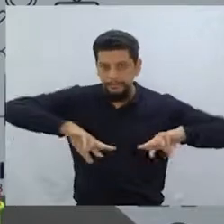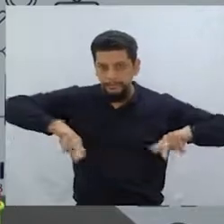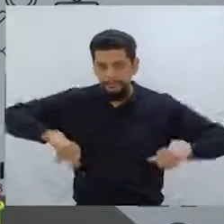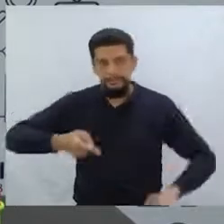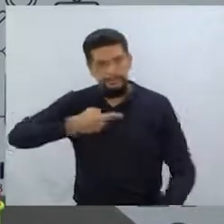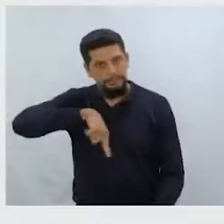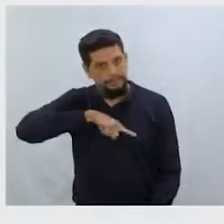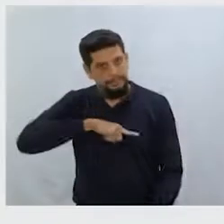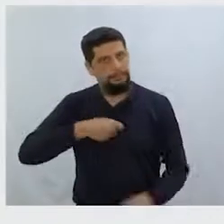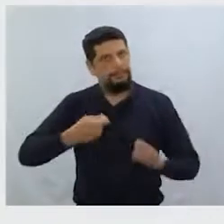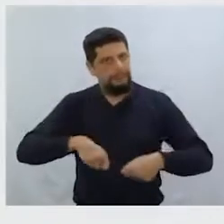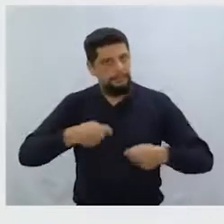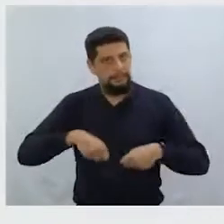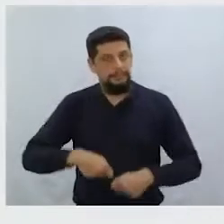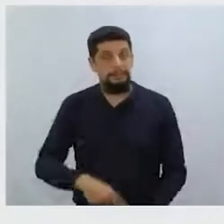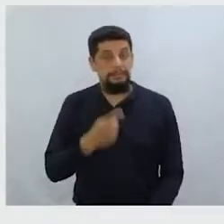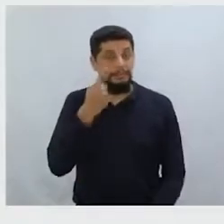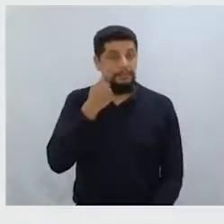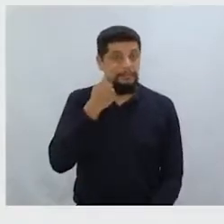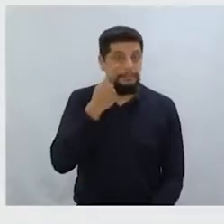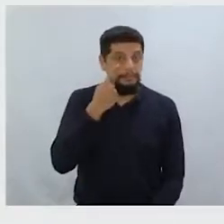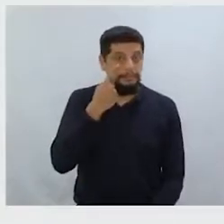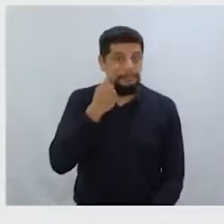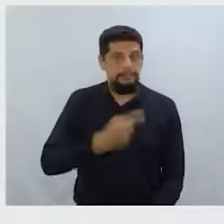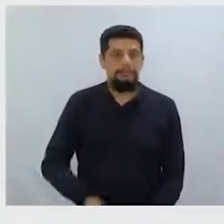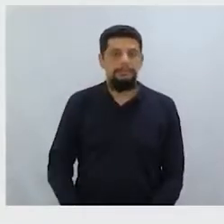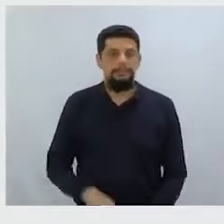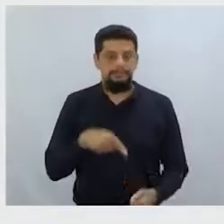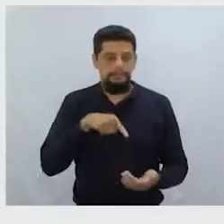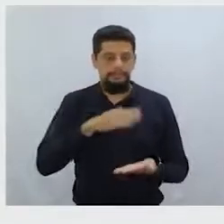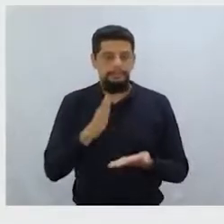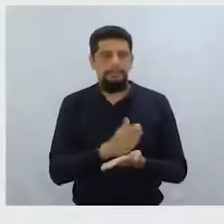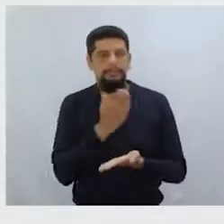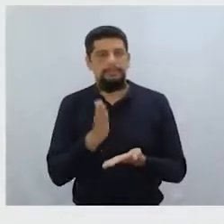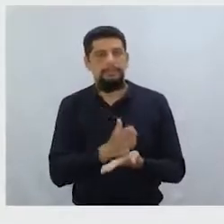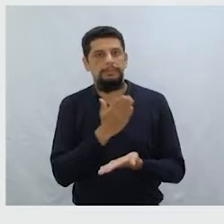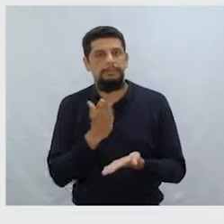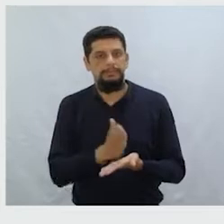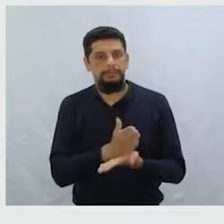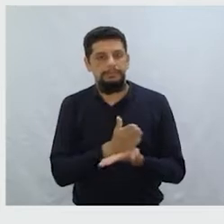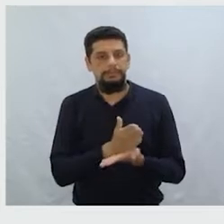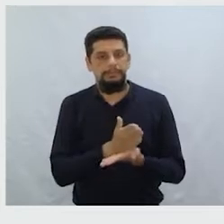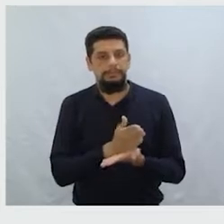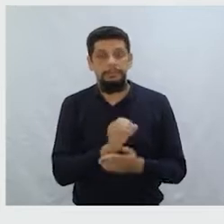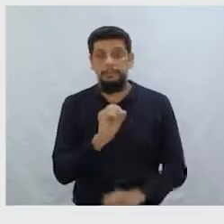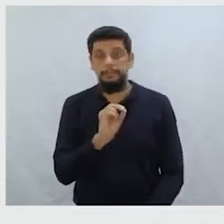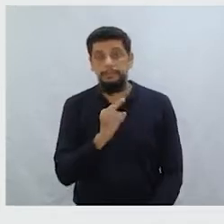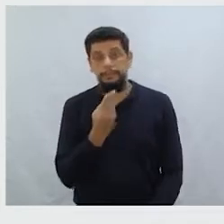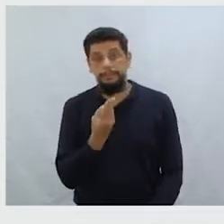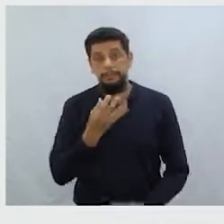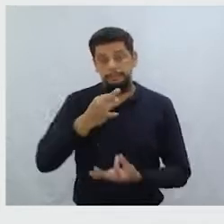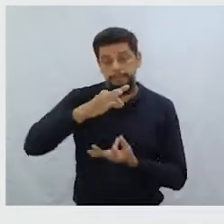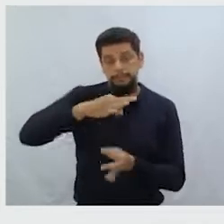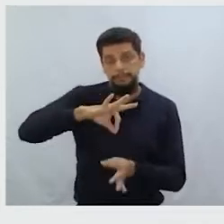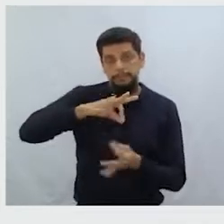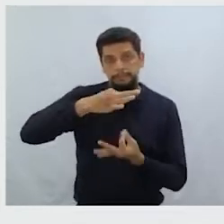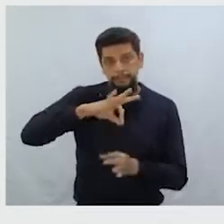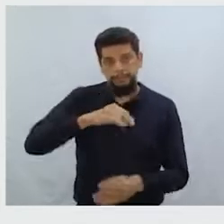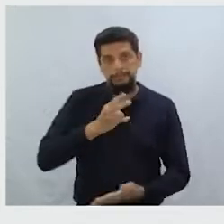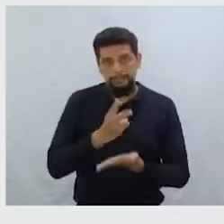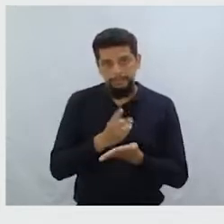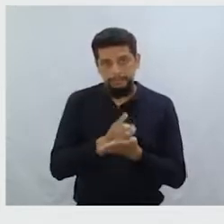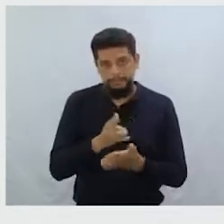são os materiais que nós vamos precisar. Vejam lá, um caderno ou a folha que vocês já